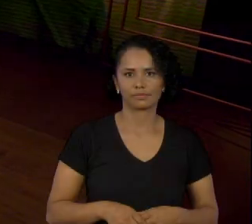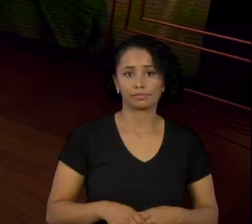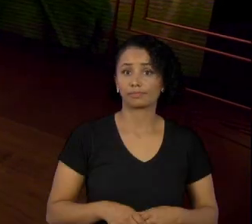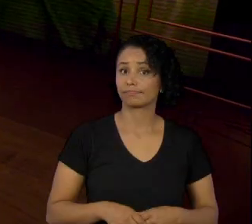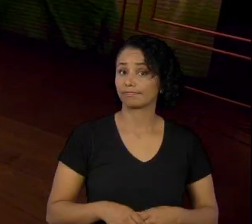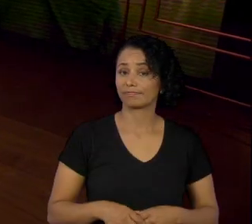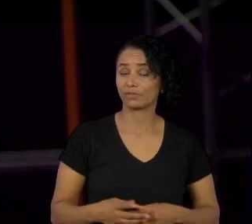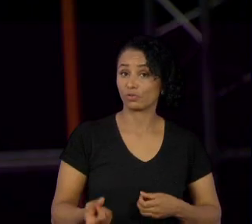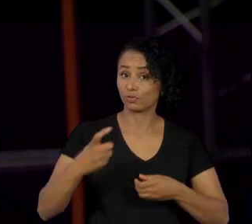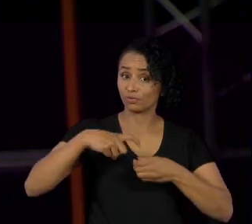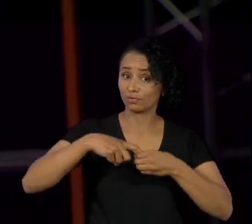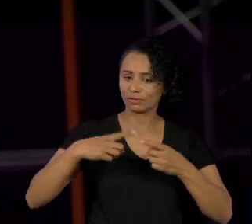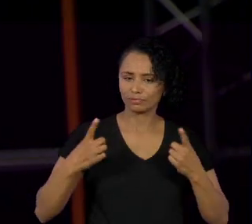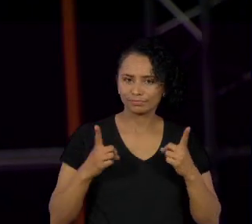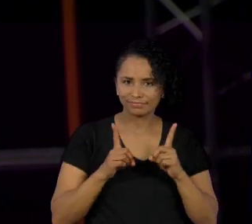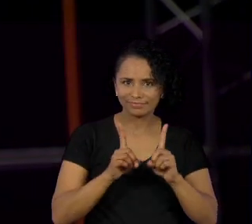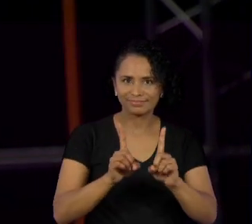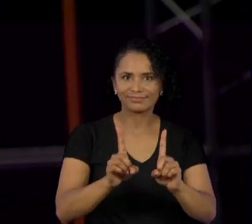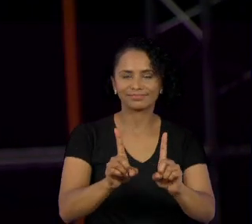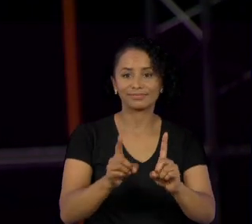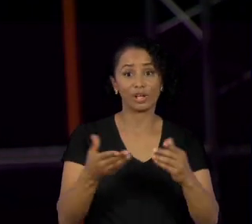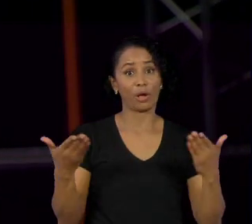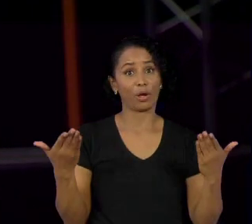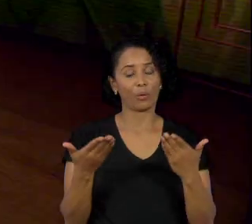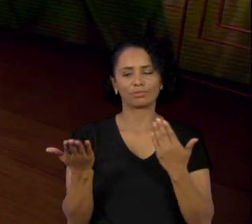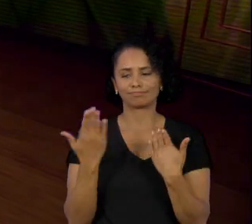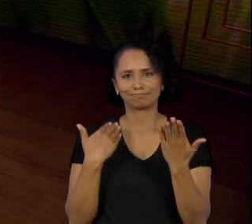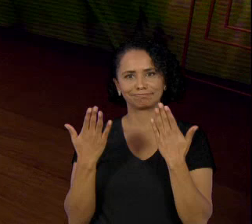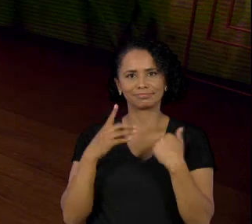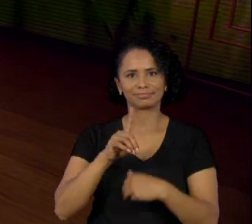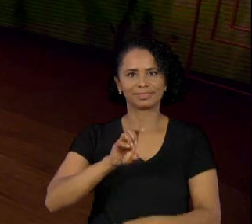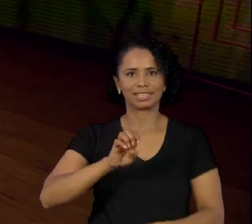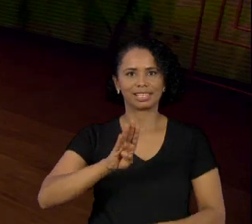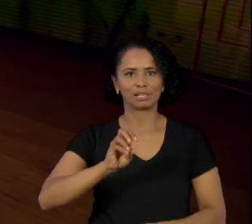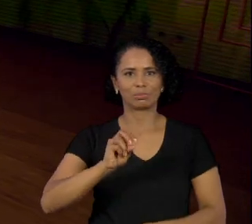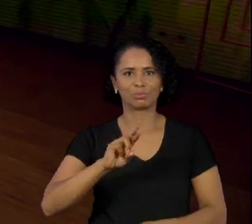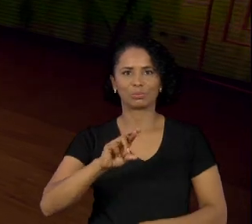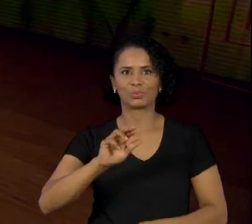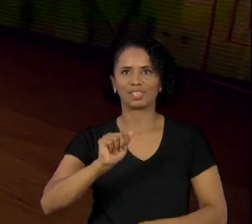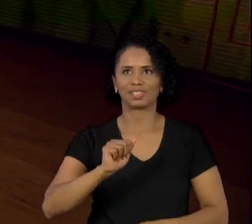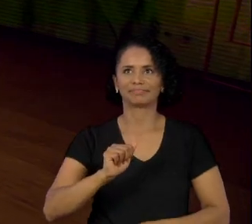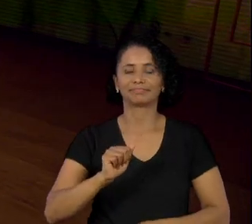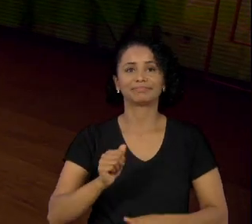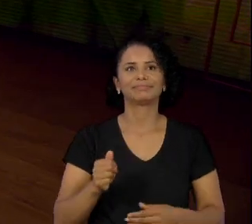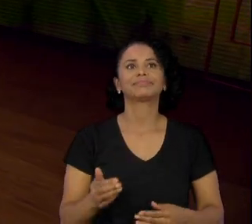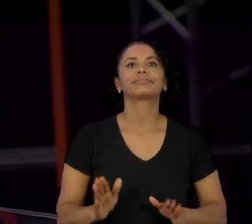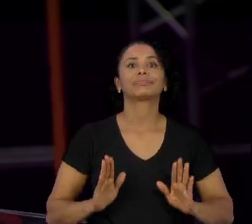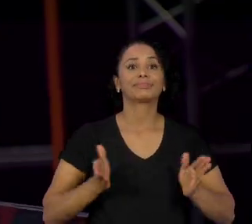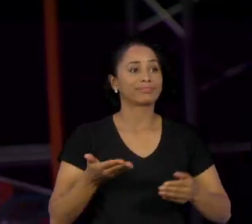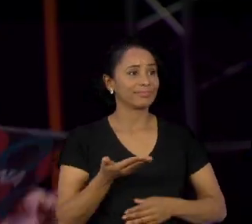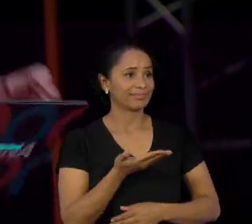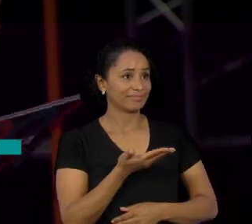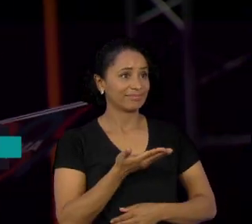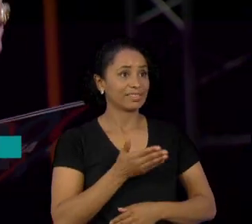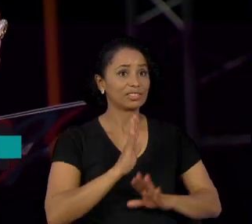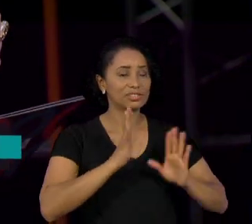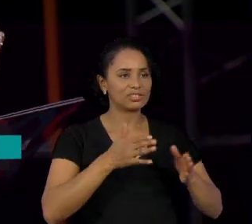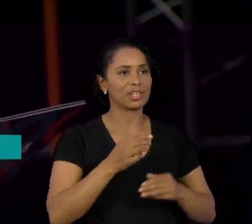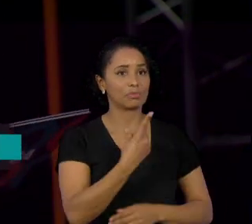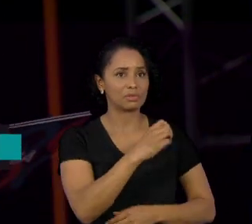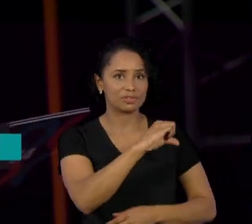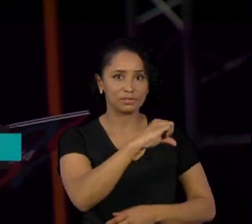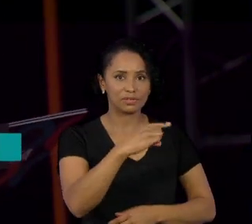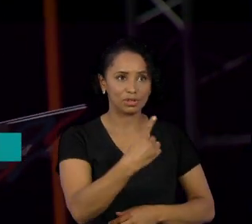Voltamos com Persona, hoje conversando com Débora Falabella. Débora, em 91 você fez um